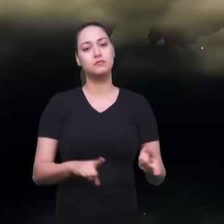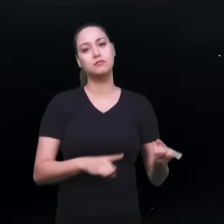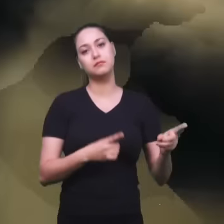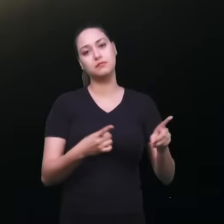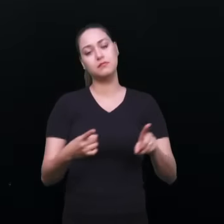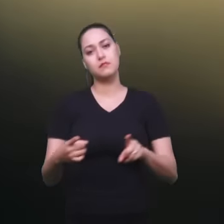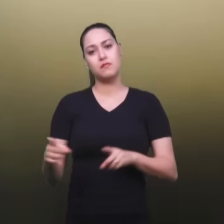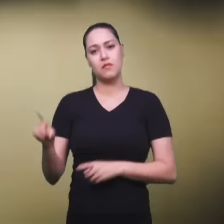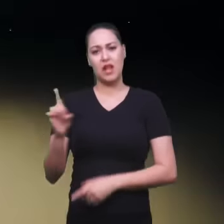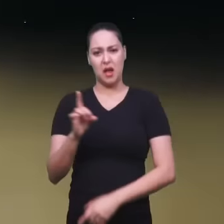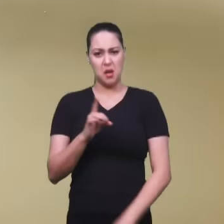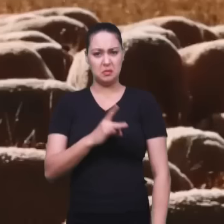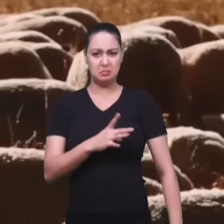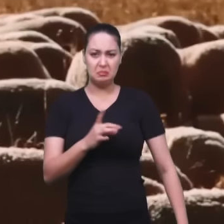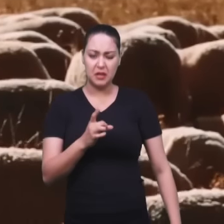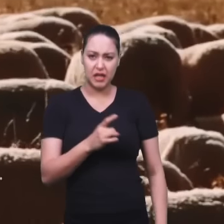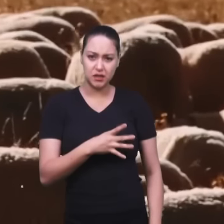O Senhor